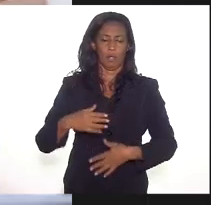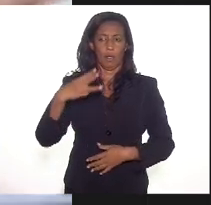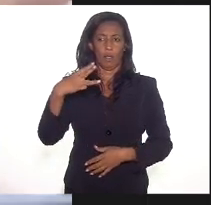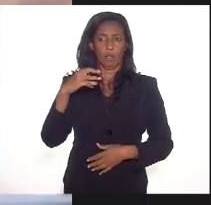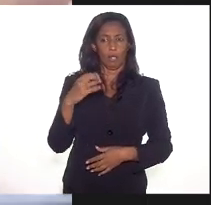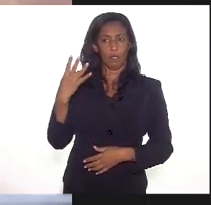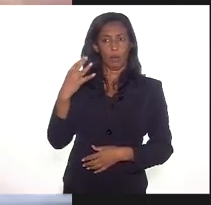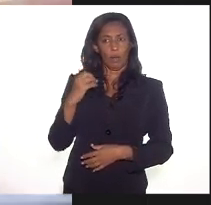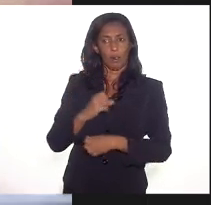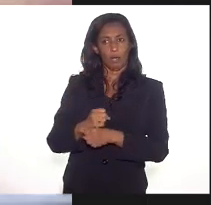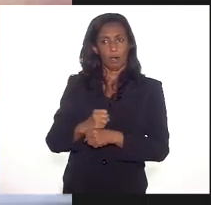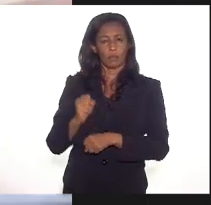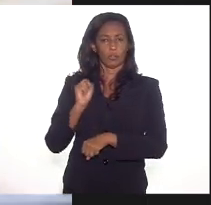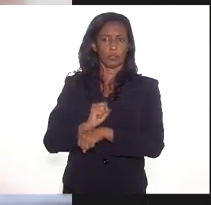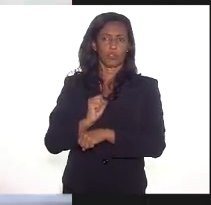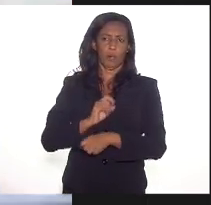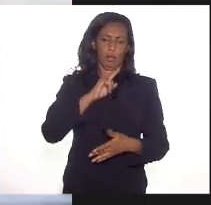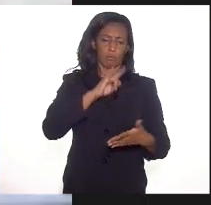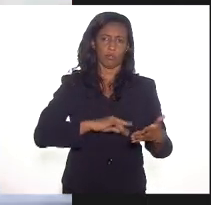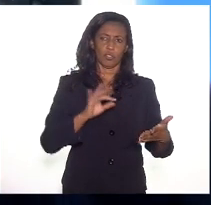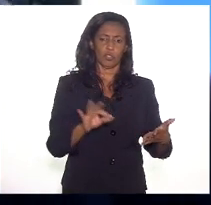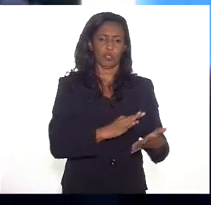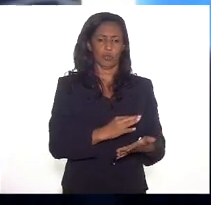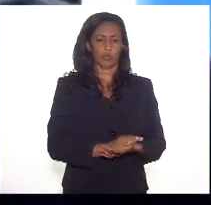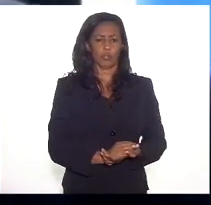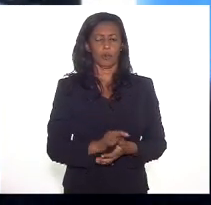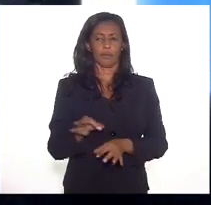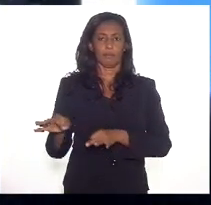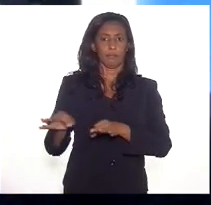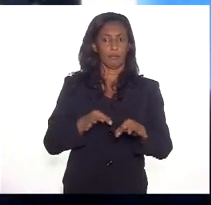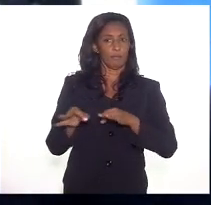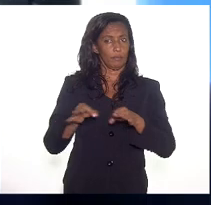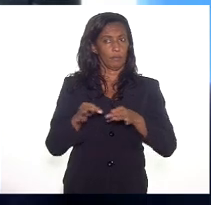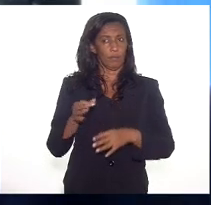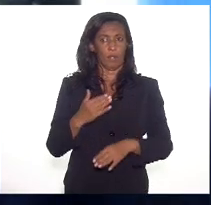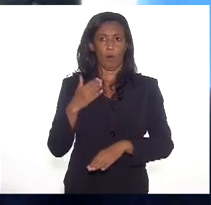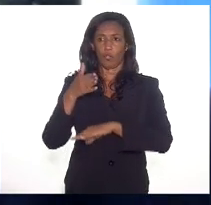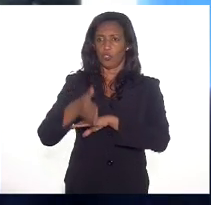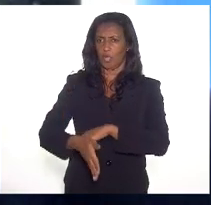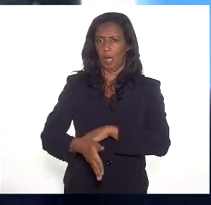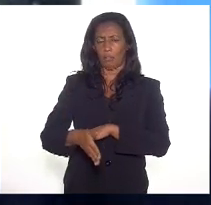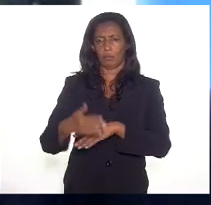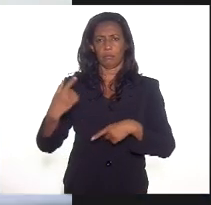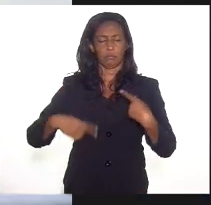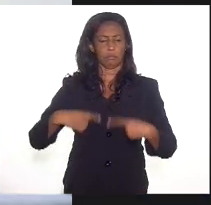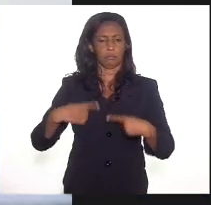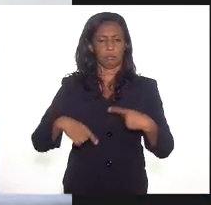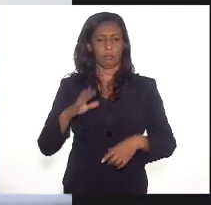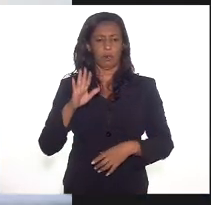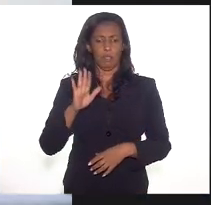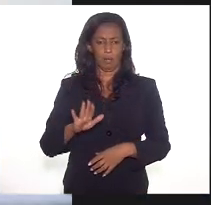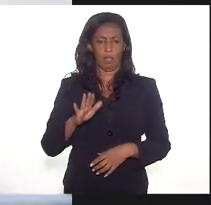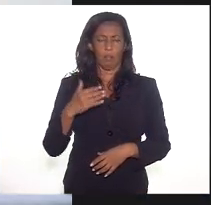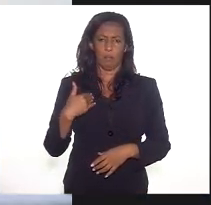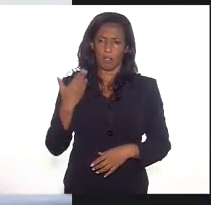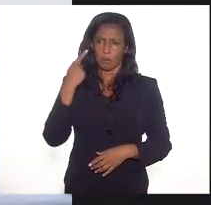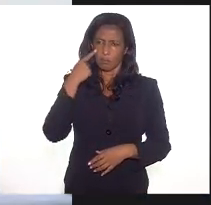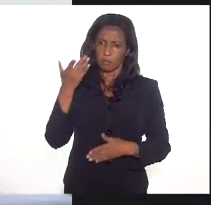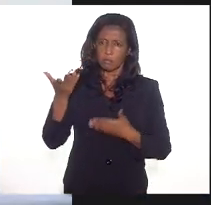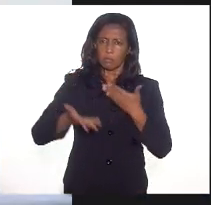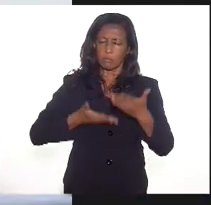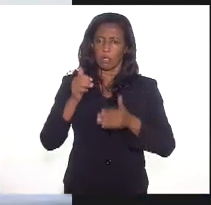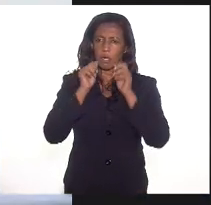40 anos aguardando a titulação. Esse projeto, eu não participei direto na discussão, deputado Jair Bittencourt, mas o meu assessor participou.